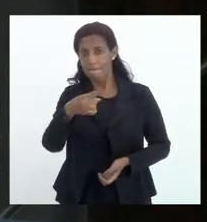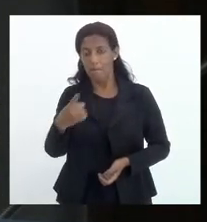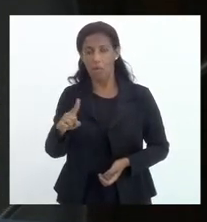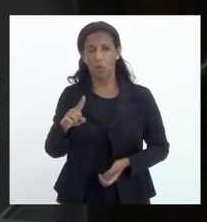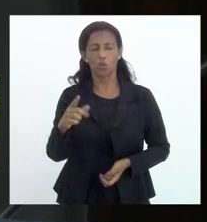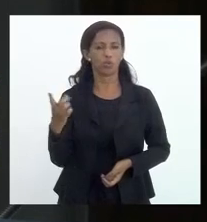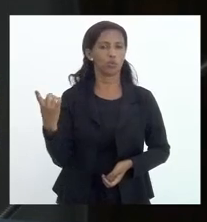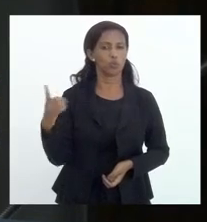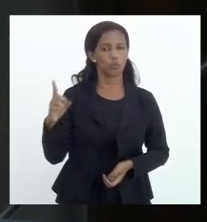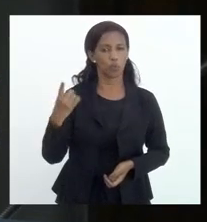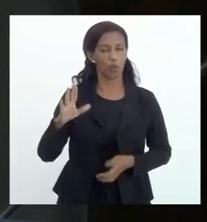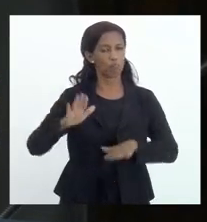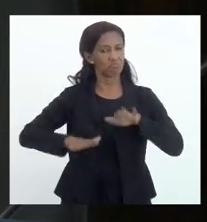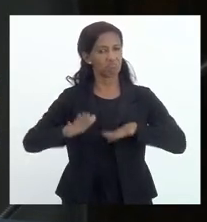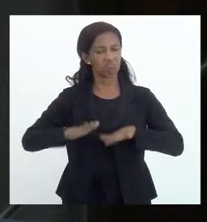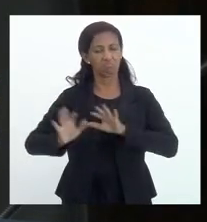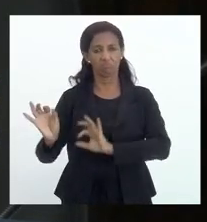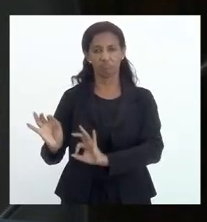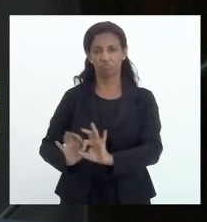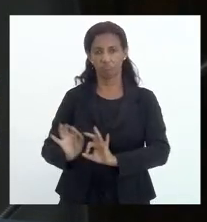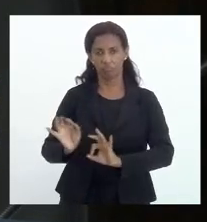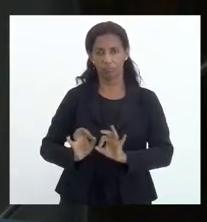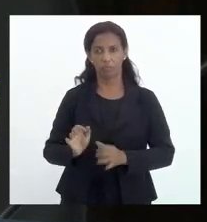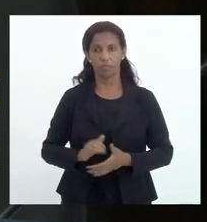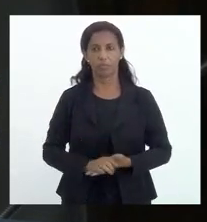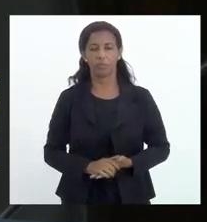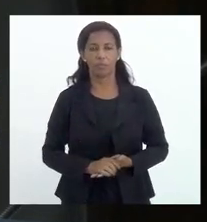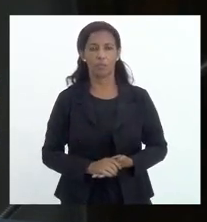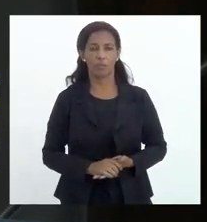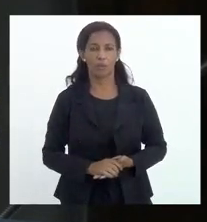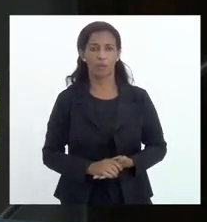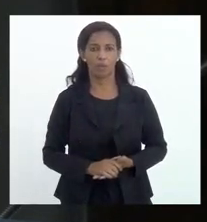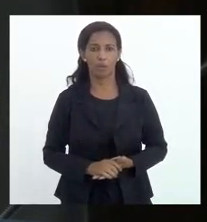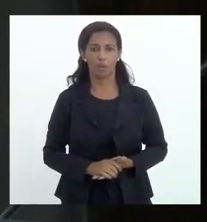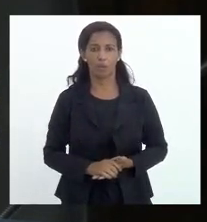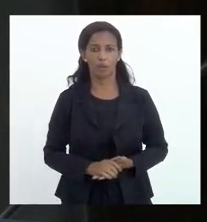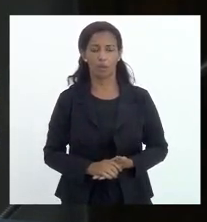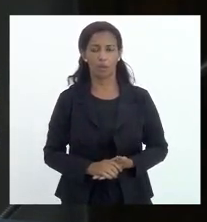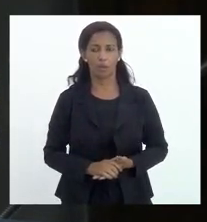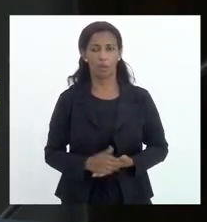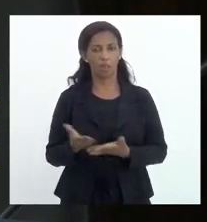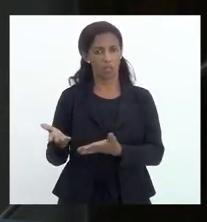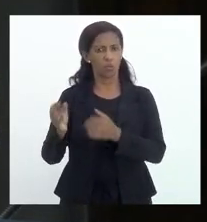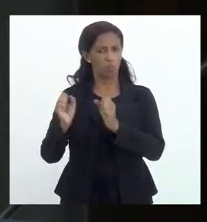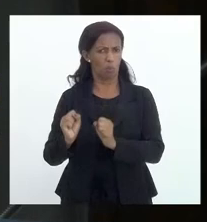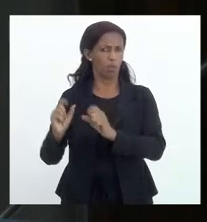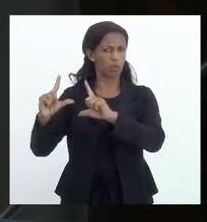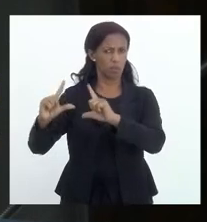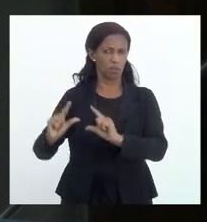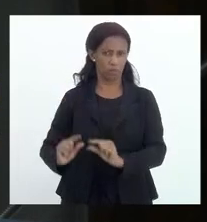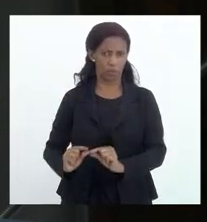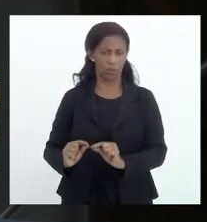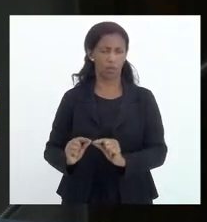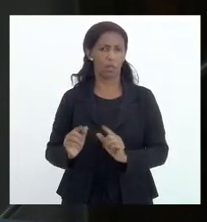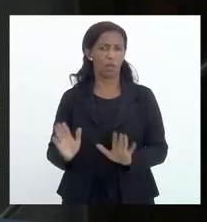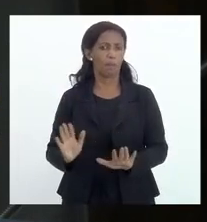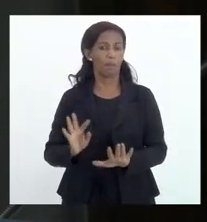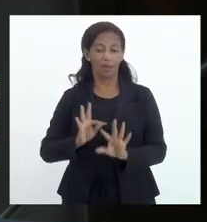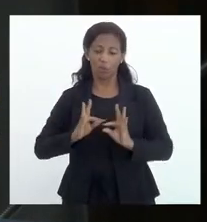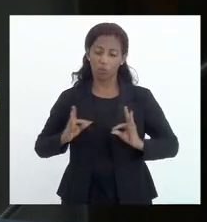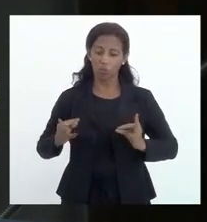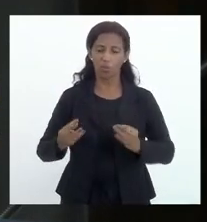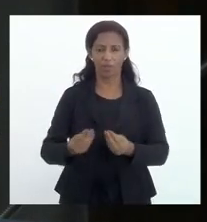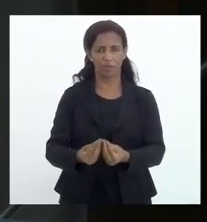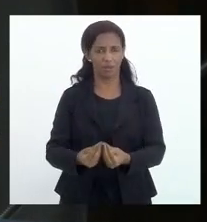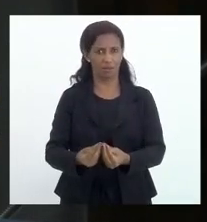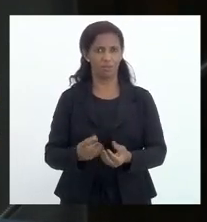da forma, isso pode ser reduzido um pouco, mas não na sua